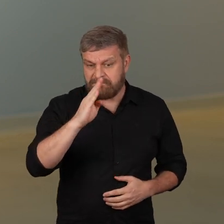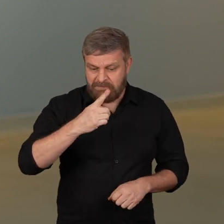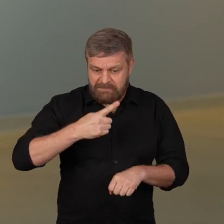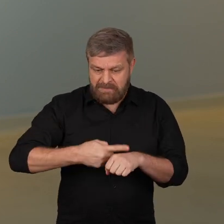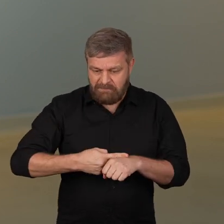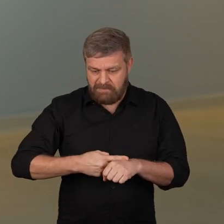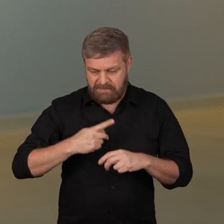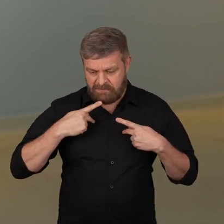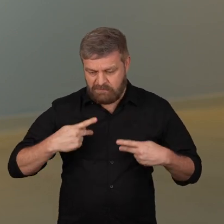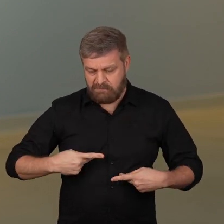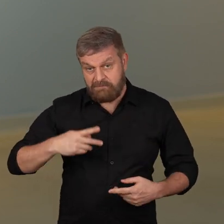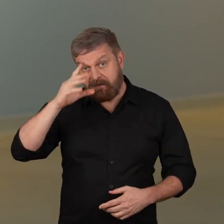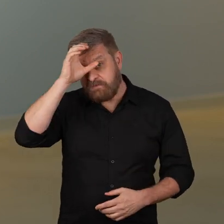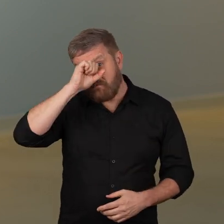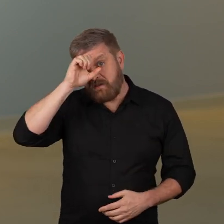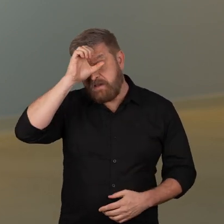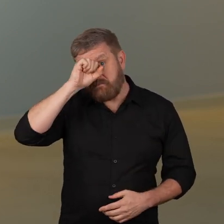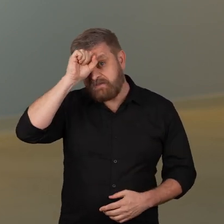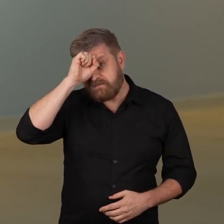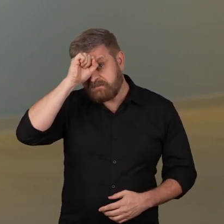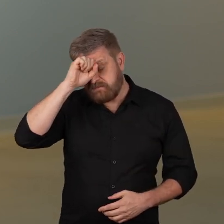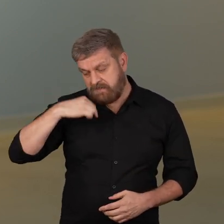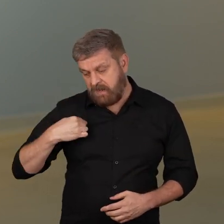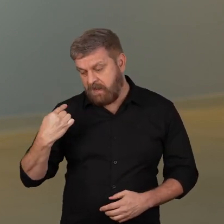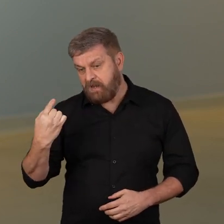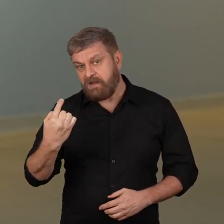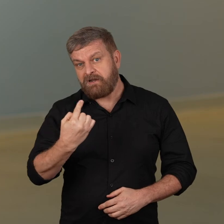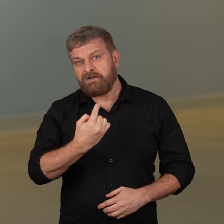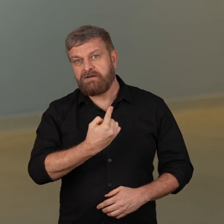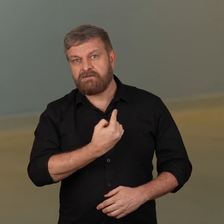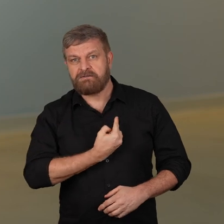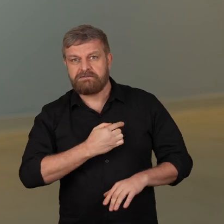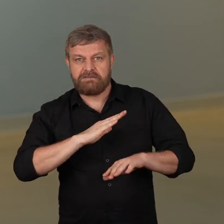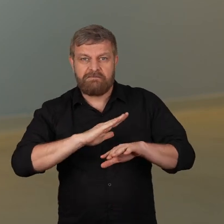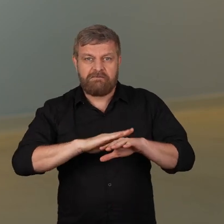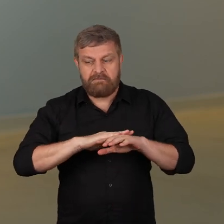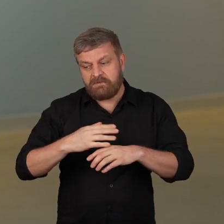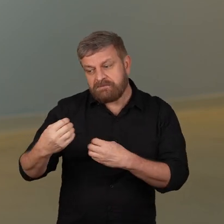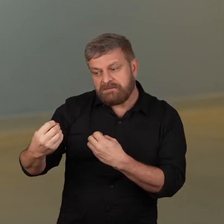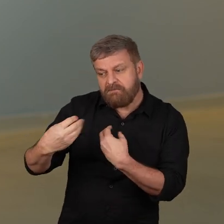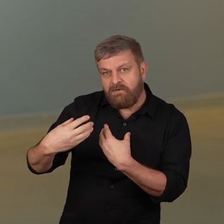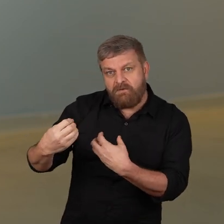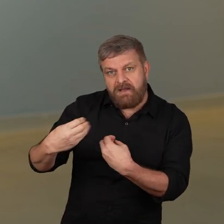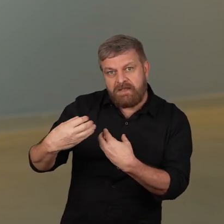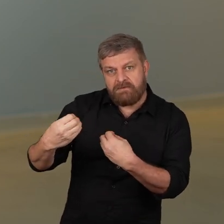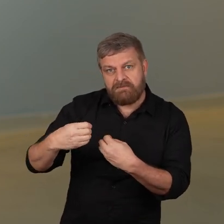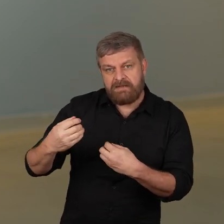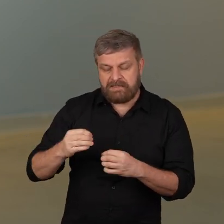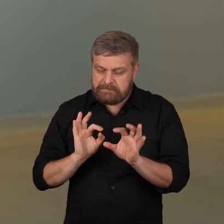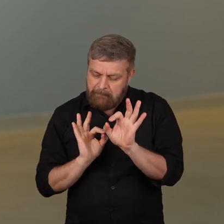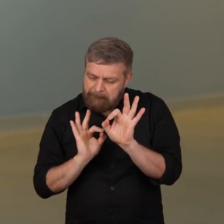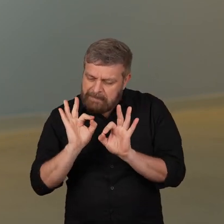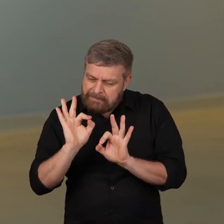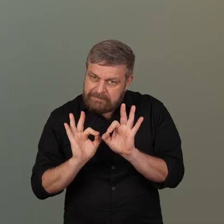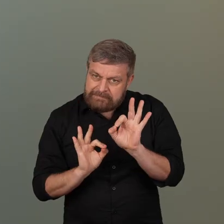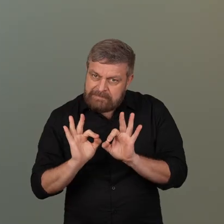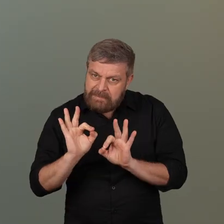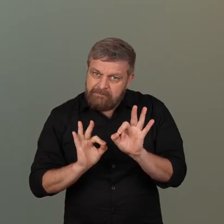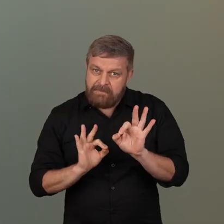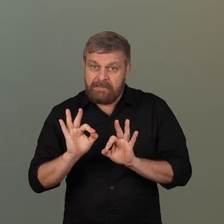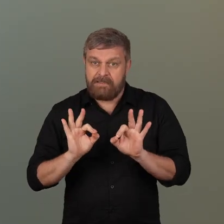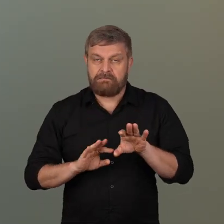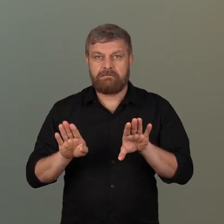aprendizagem humana, porque somos feitos, somos educados para um planejamento,